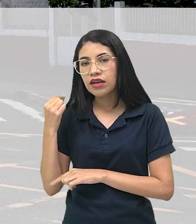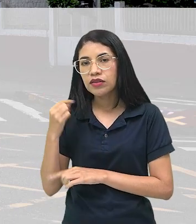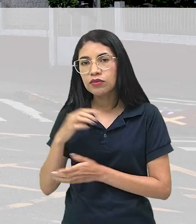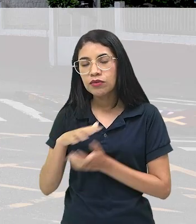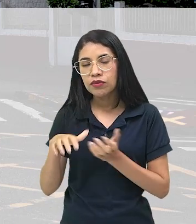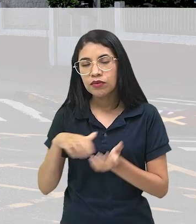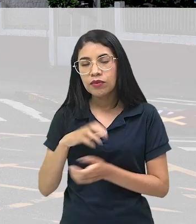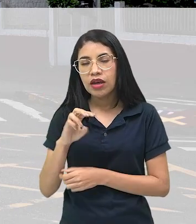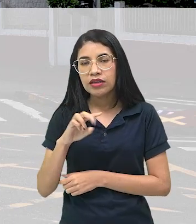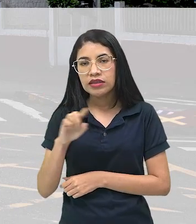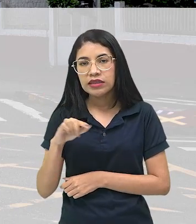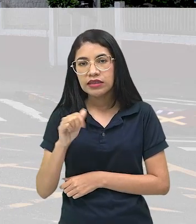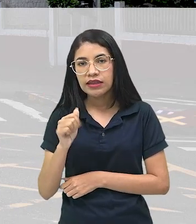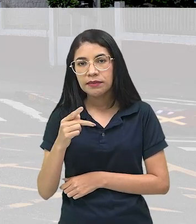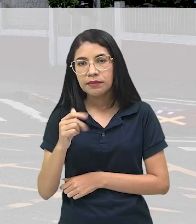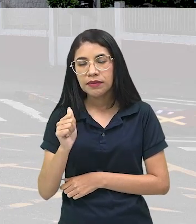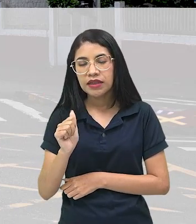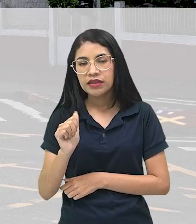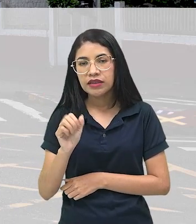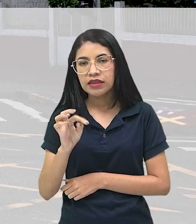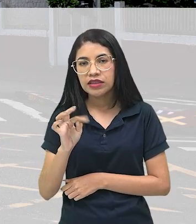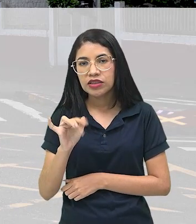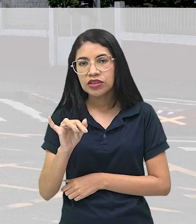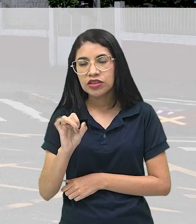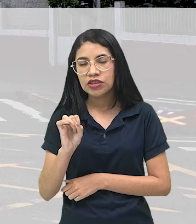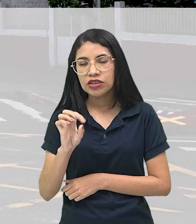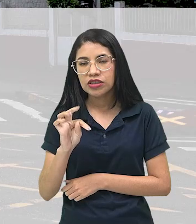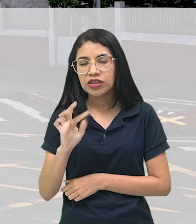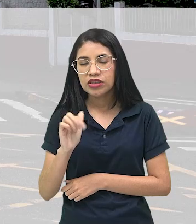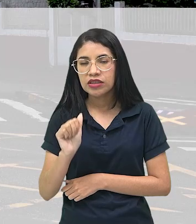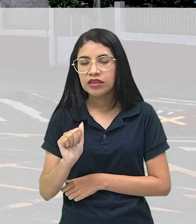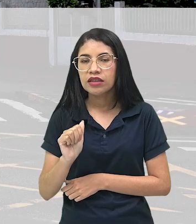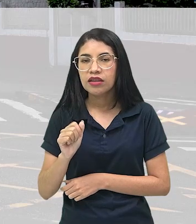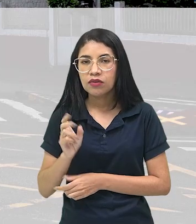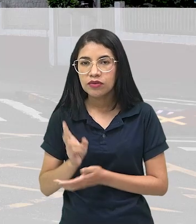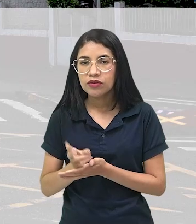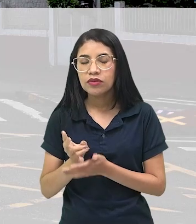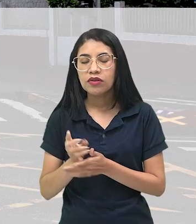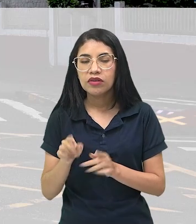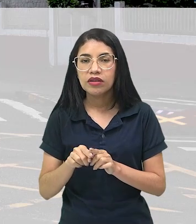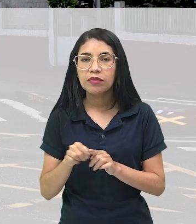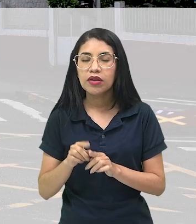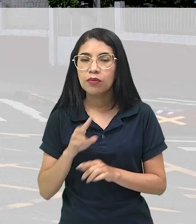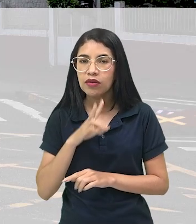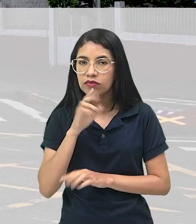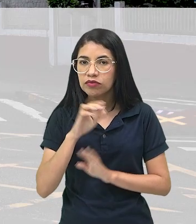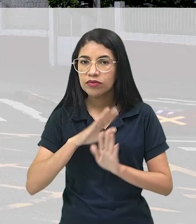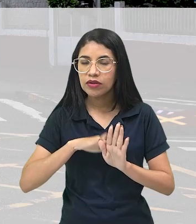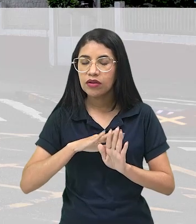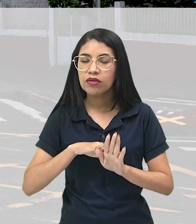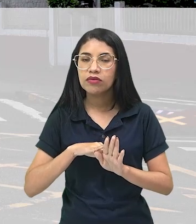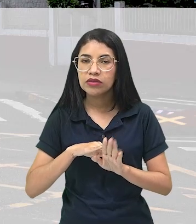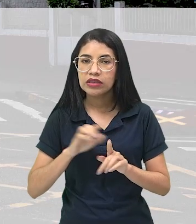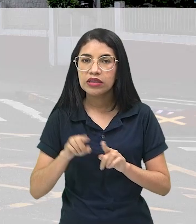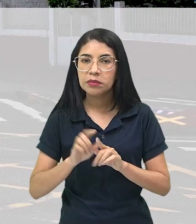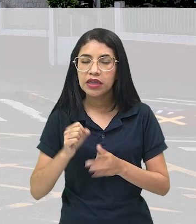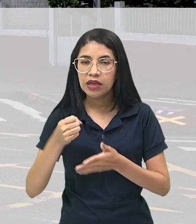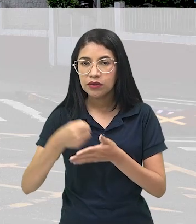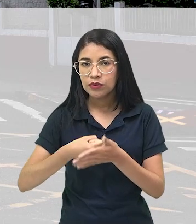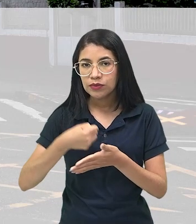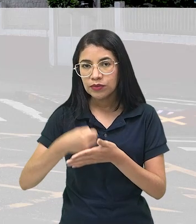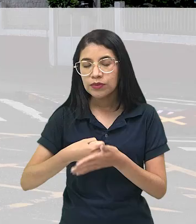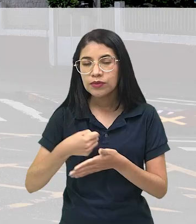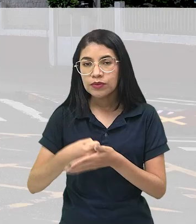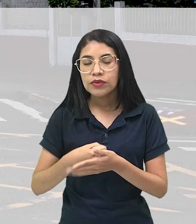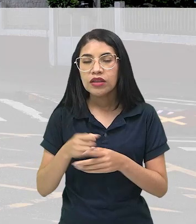que acaba continuando, né, com uma certa força ideológica muito grande. A luta das